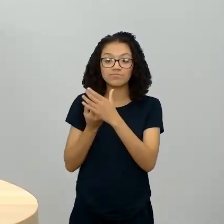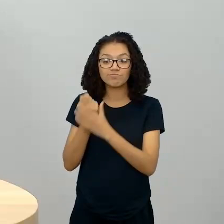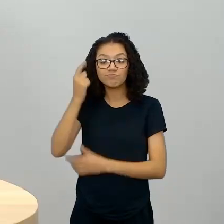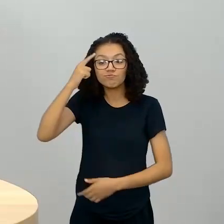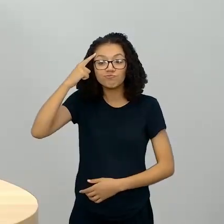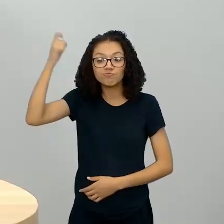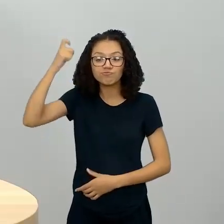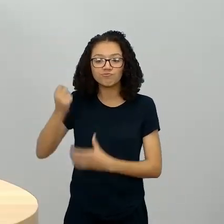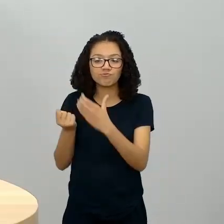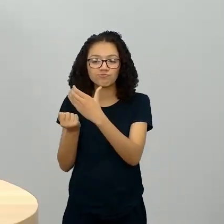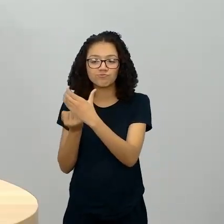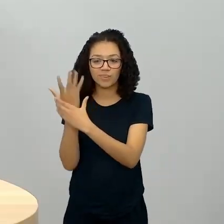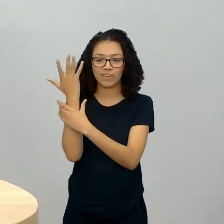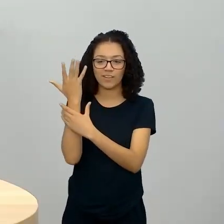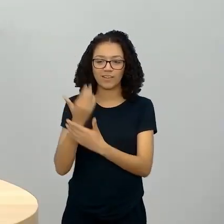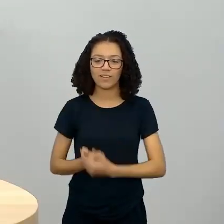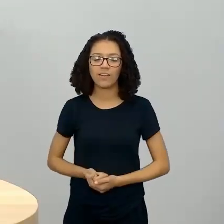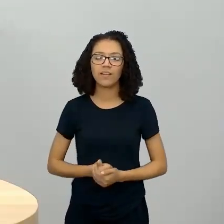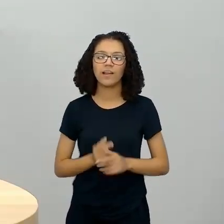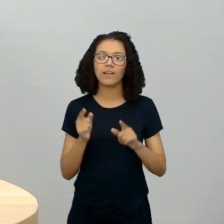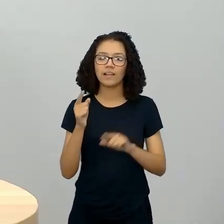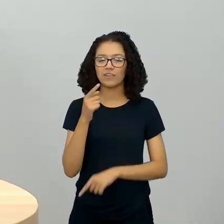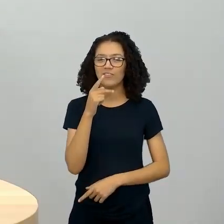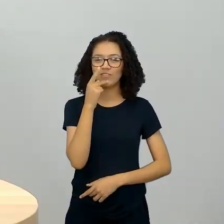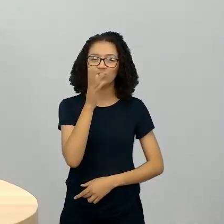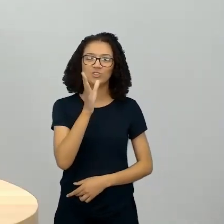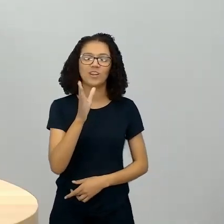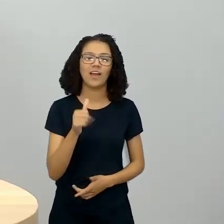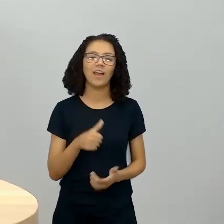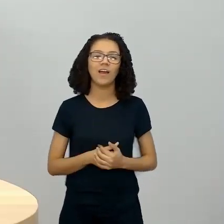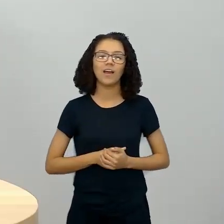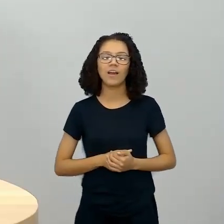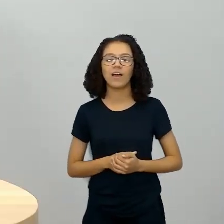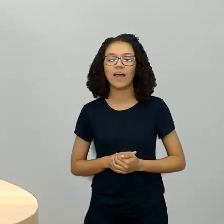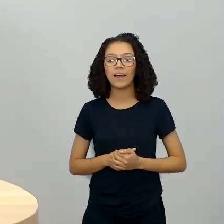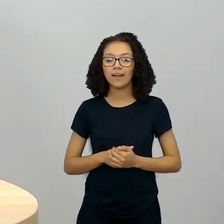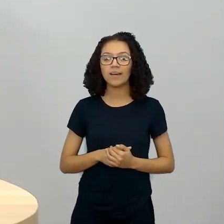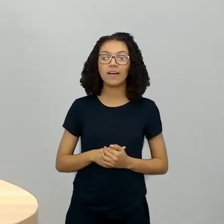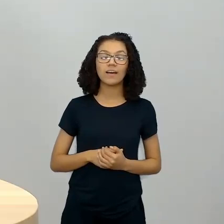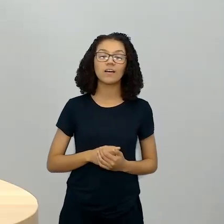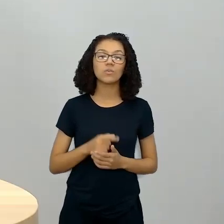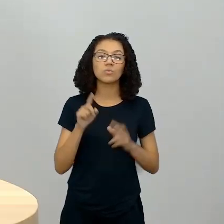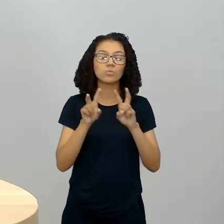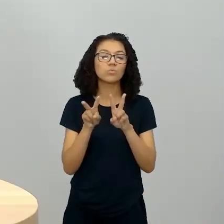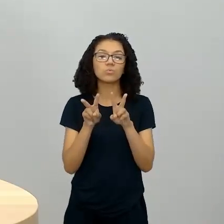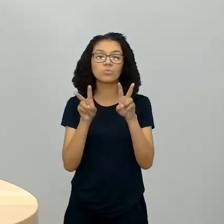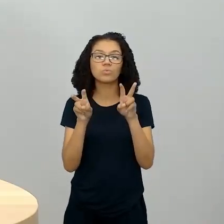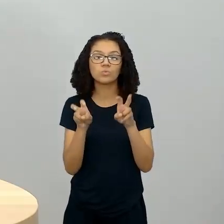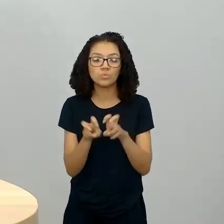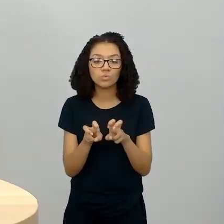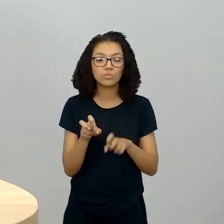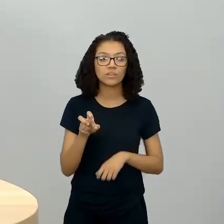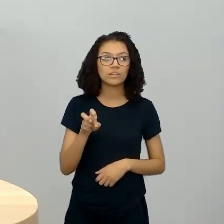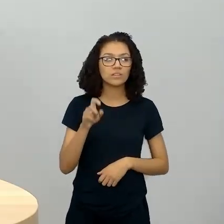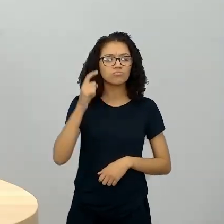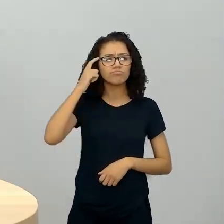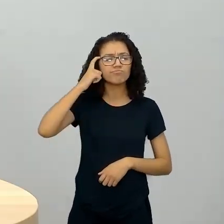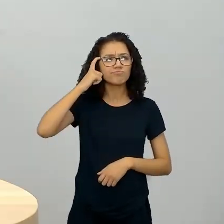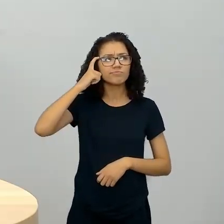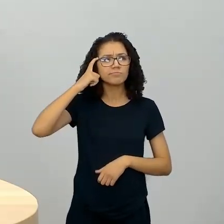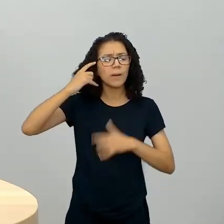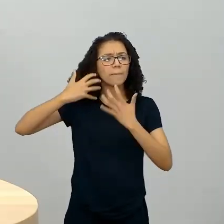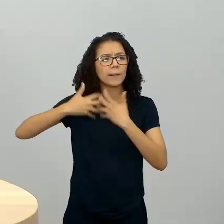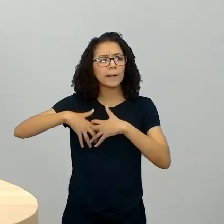como já colocaram inclusive aqui no chat, está relacionado, né, à reflexão sobre as